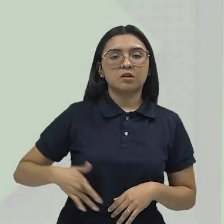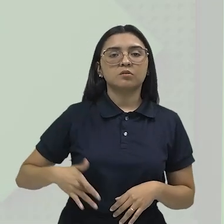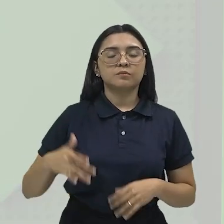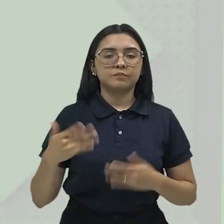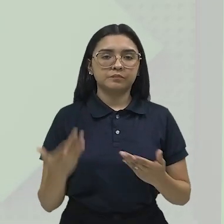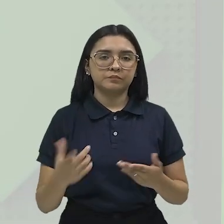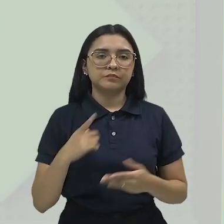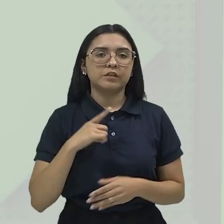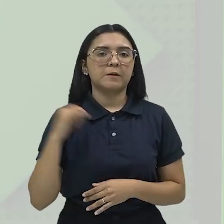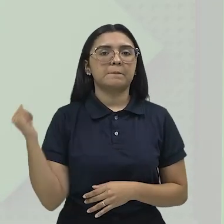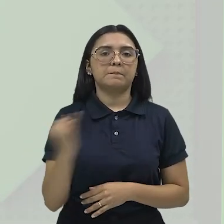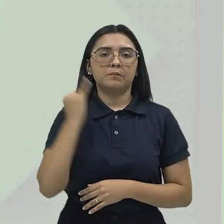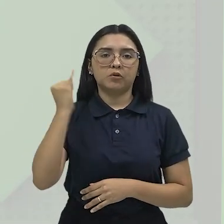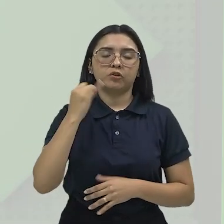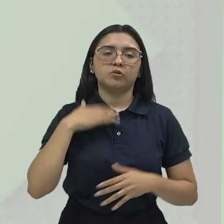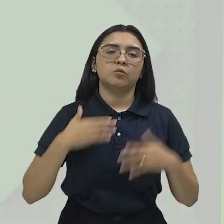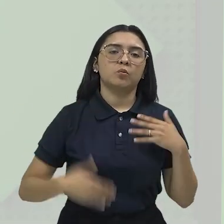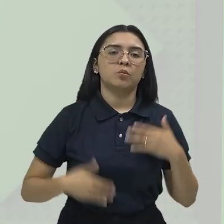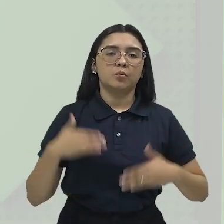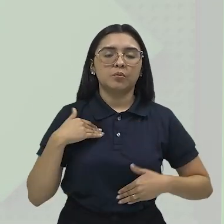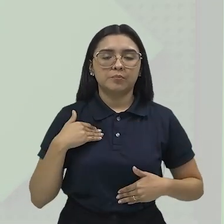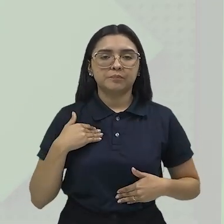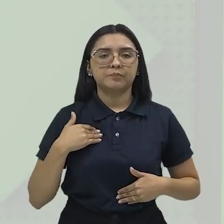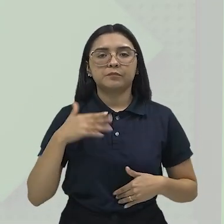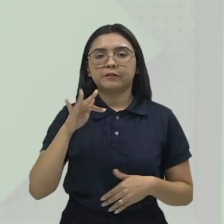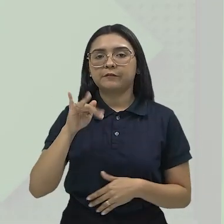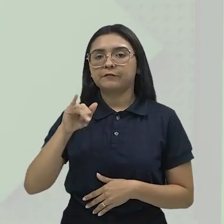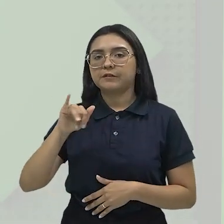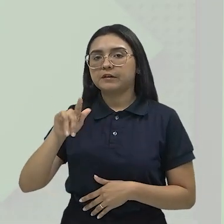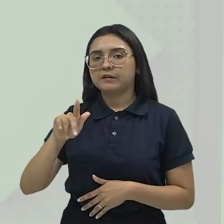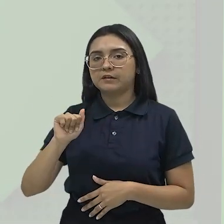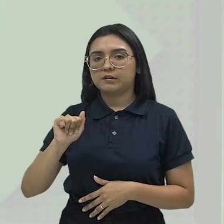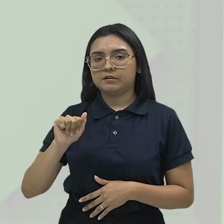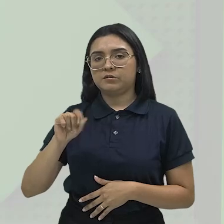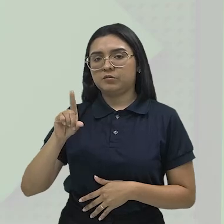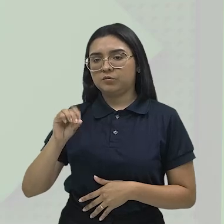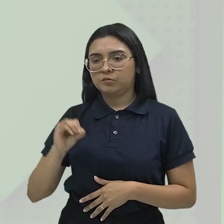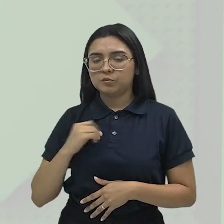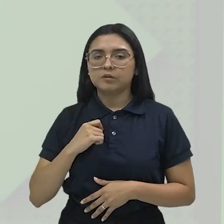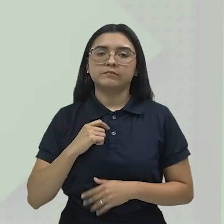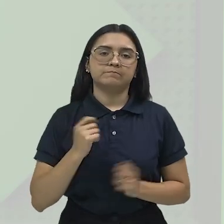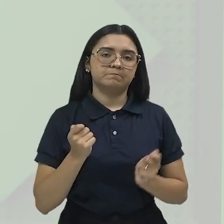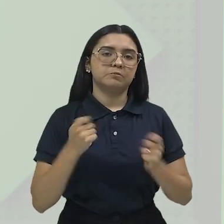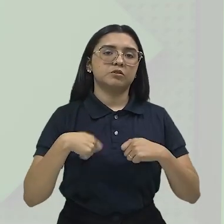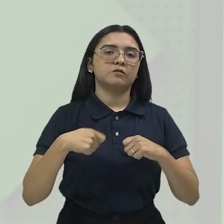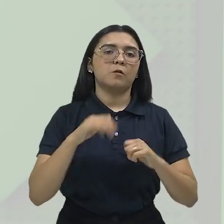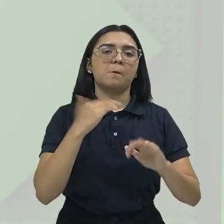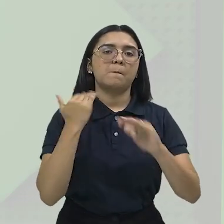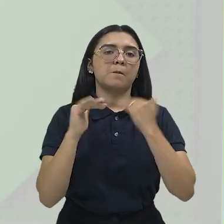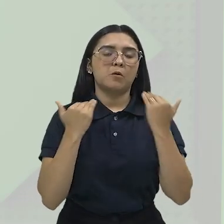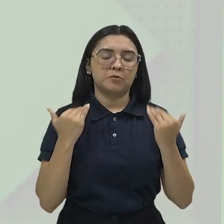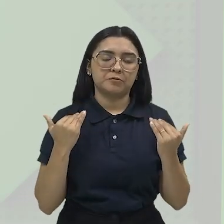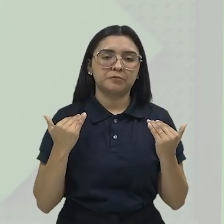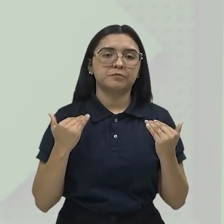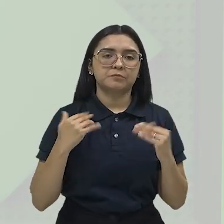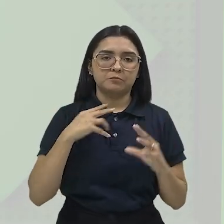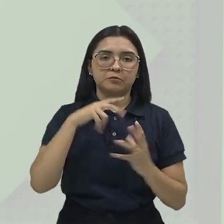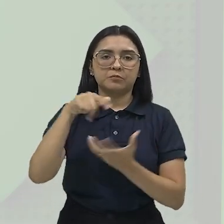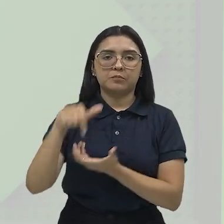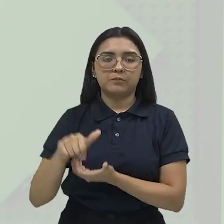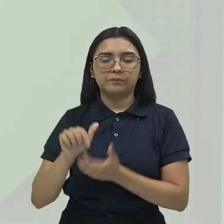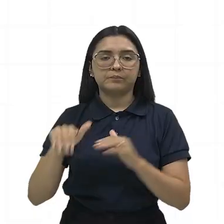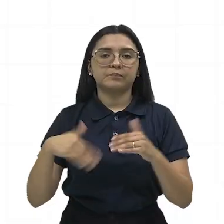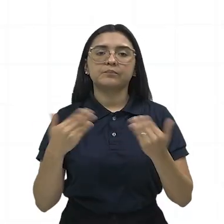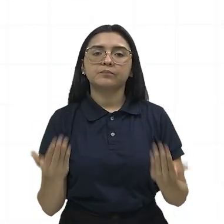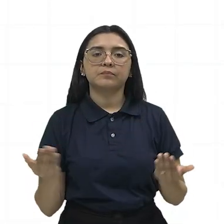mais importantes do nosso corpo, ela ainda causa muitas mortes pelo planeta Terra, certo? Então vamos